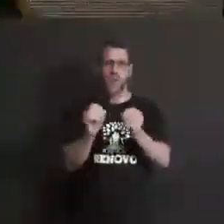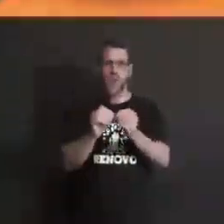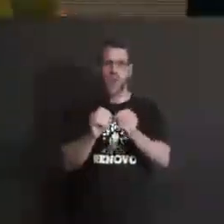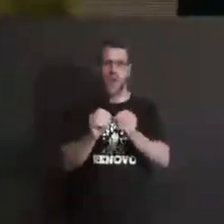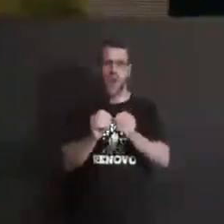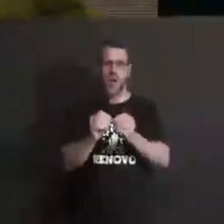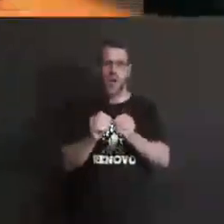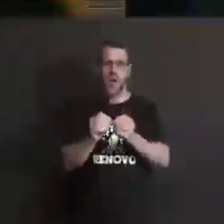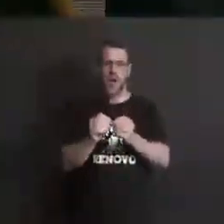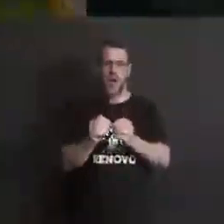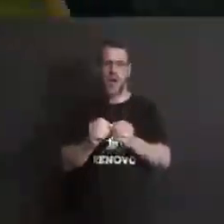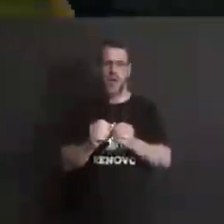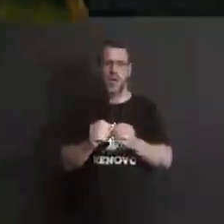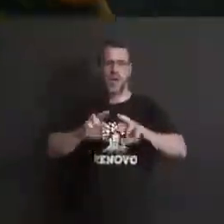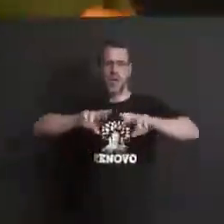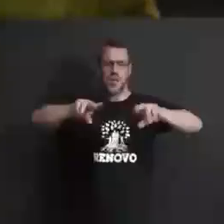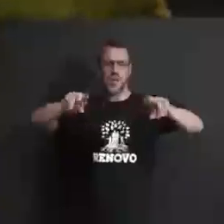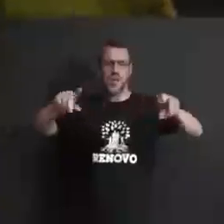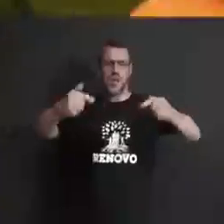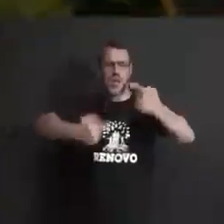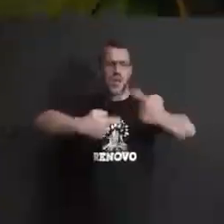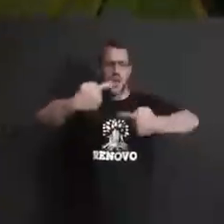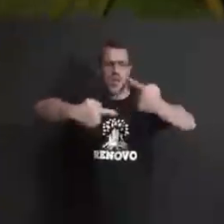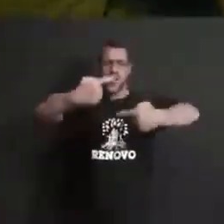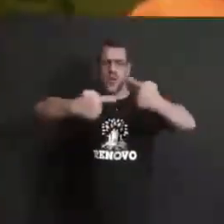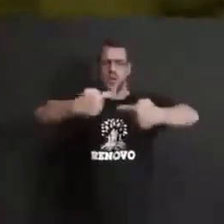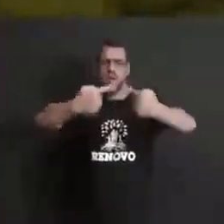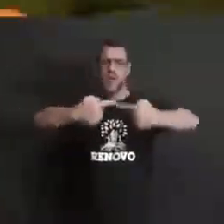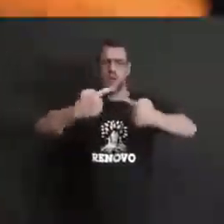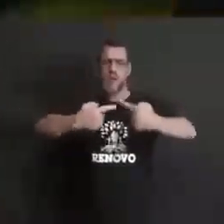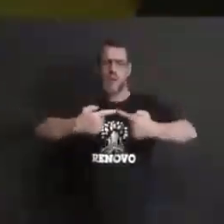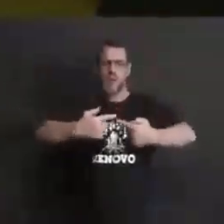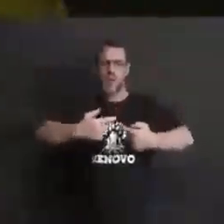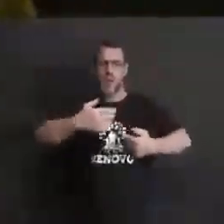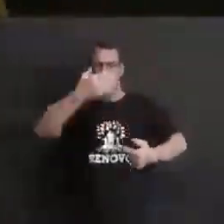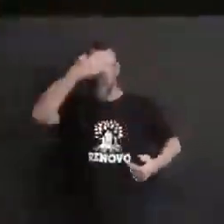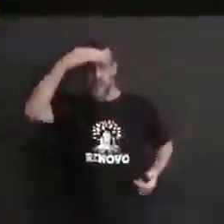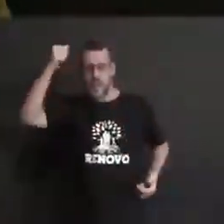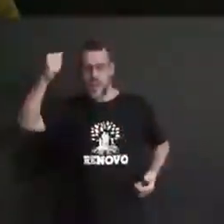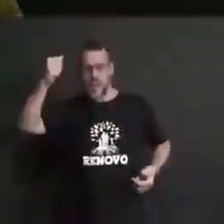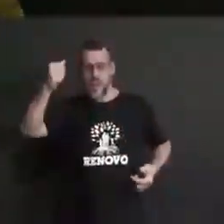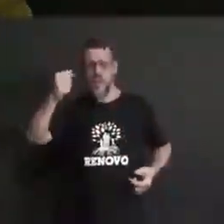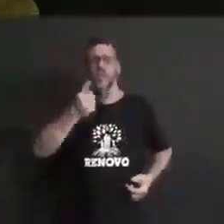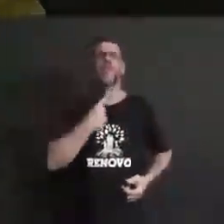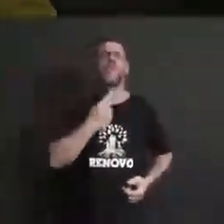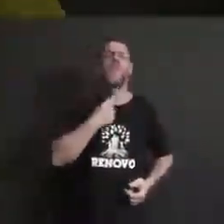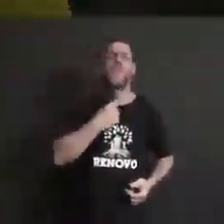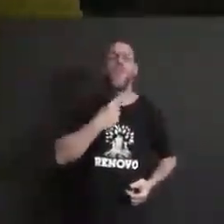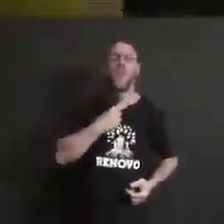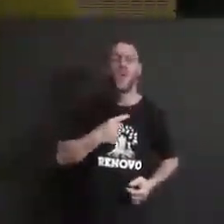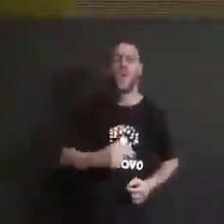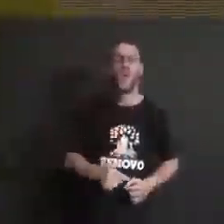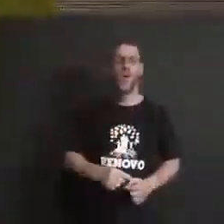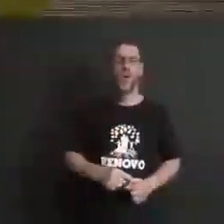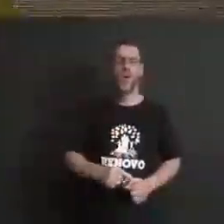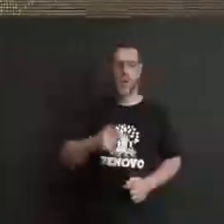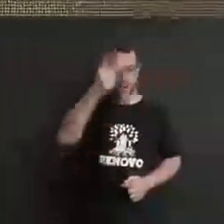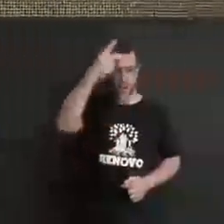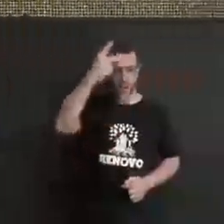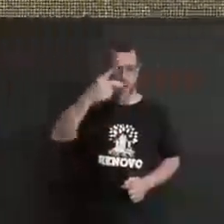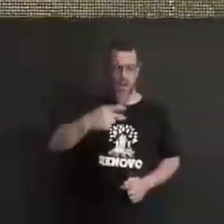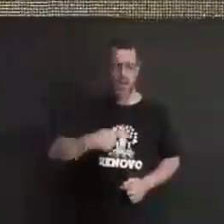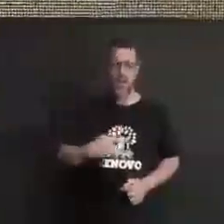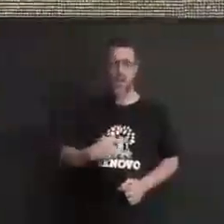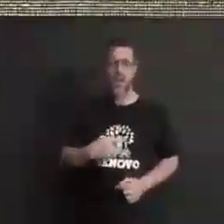dessa mesmice. Para sair do ambiente de interesse pessoal. De corrupção. De tantas coisas. Para isso que